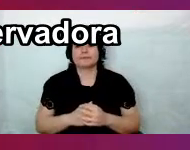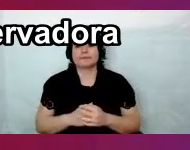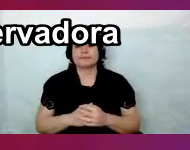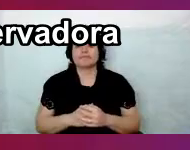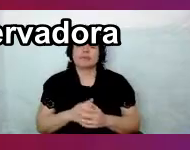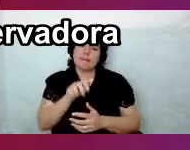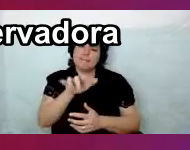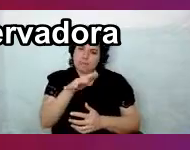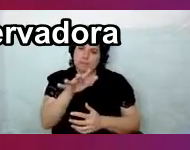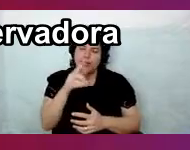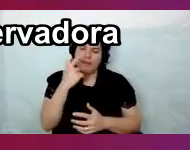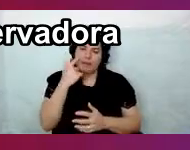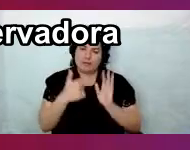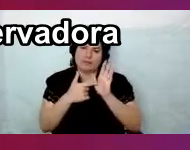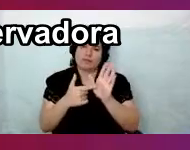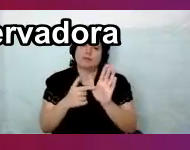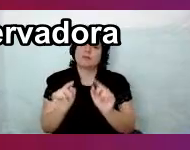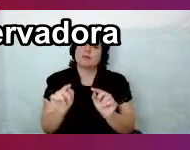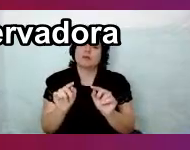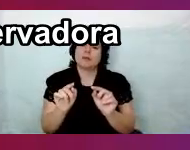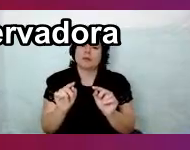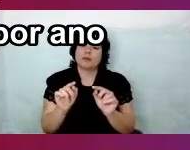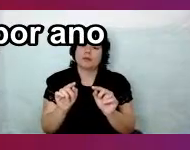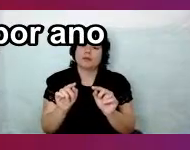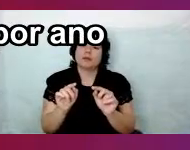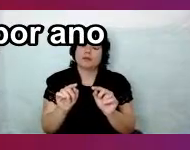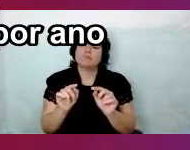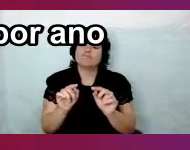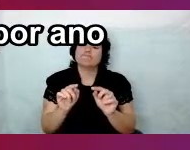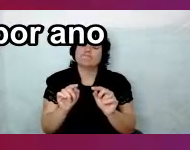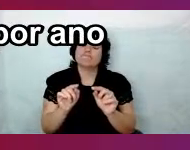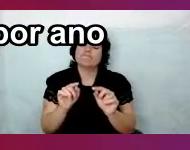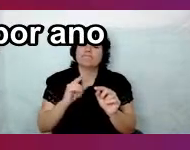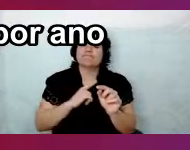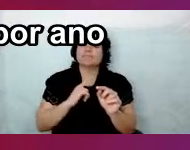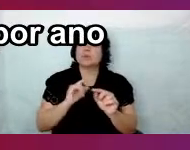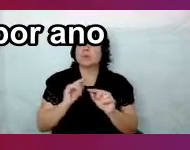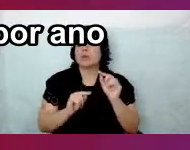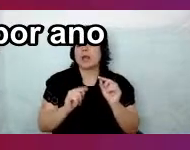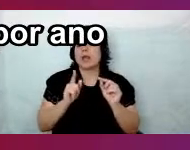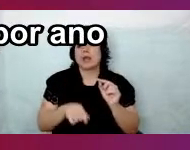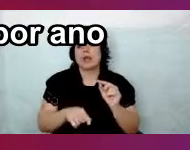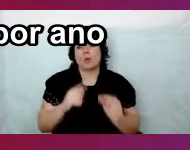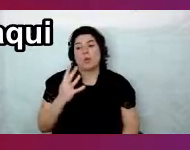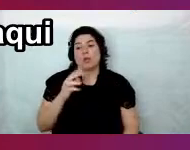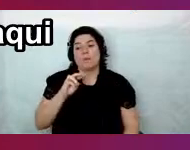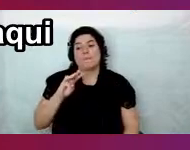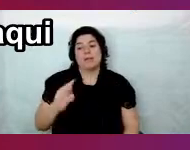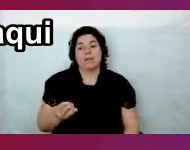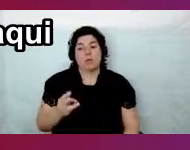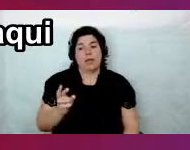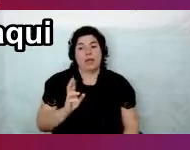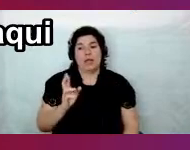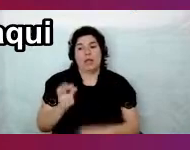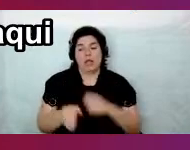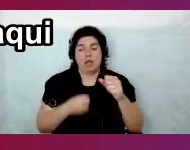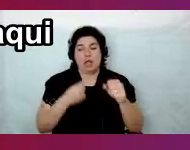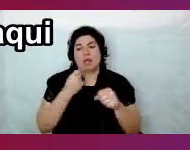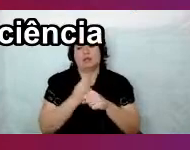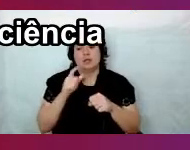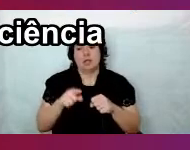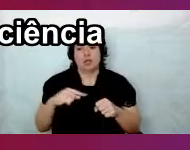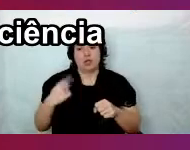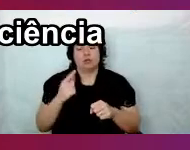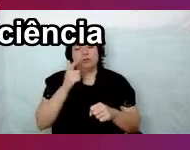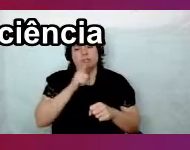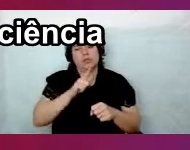estimativa de bem conservadora, da ordem de 4 milhões de reais por ano, que a gente vem